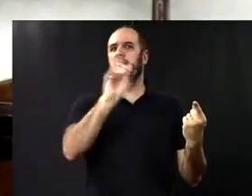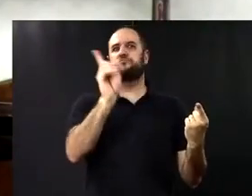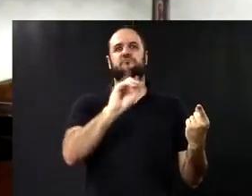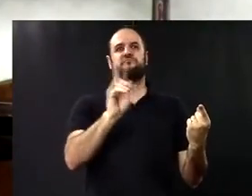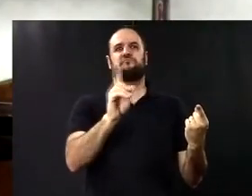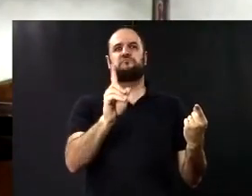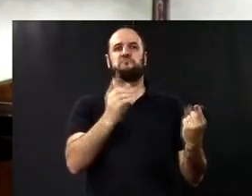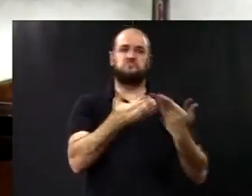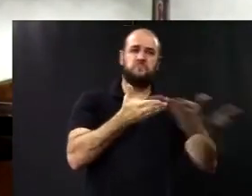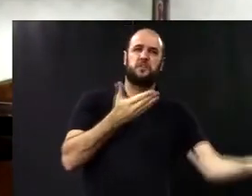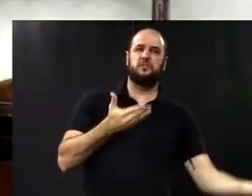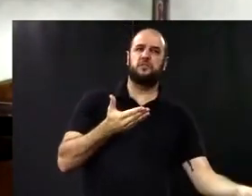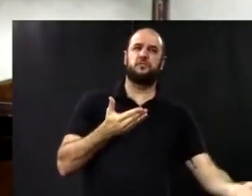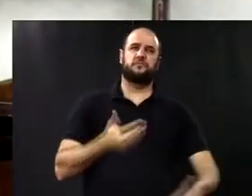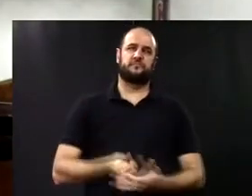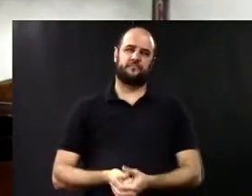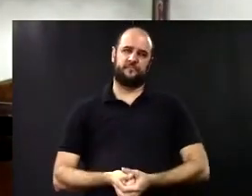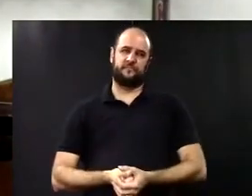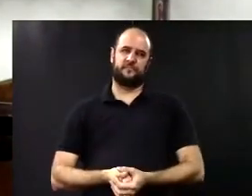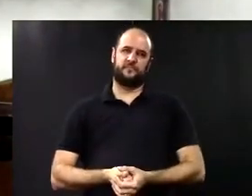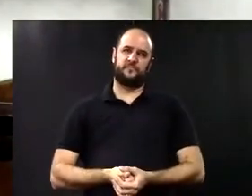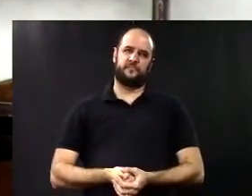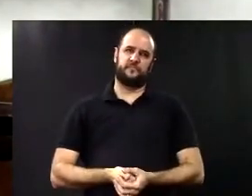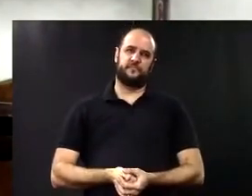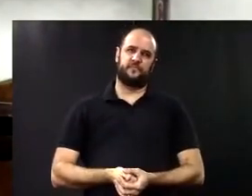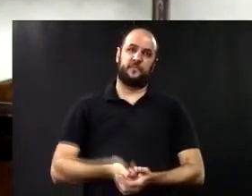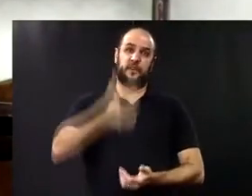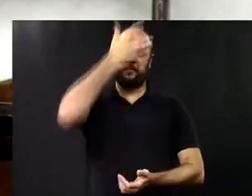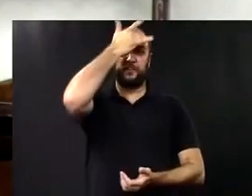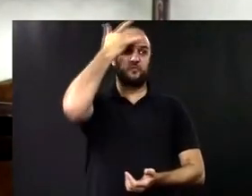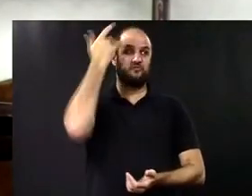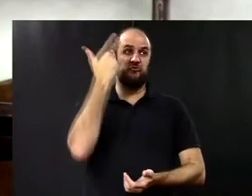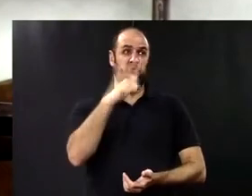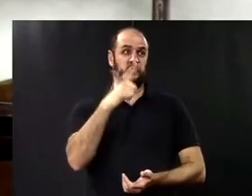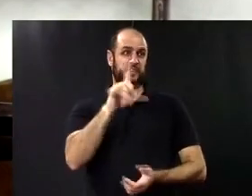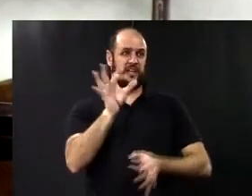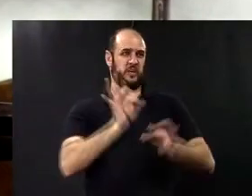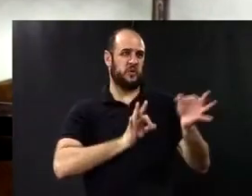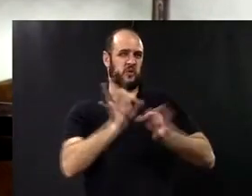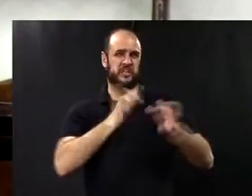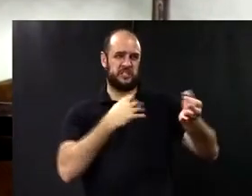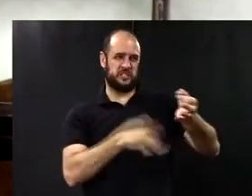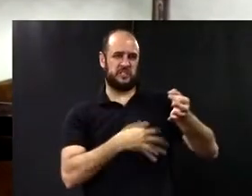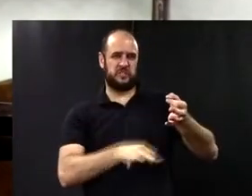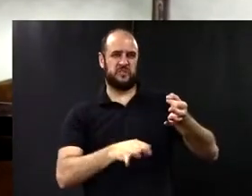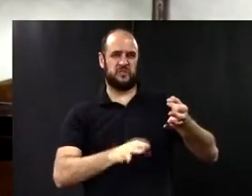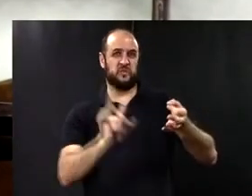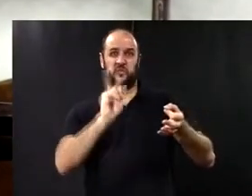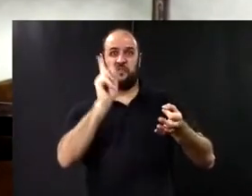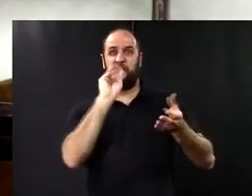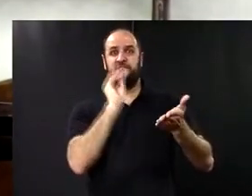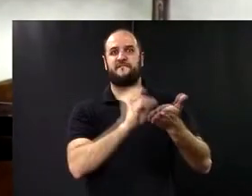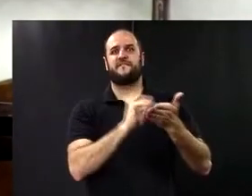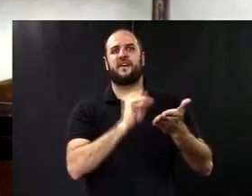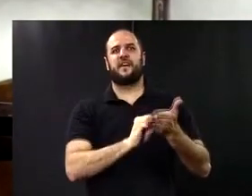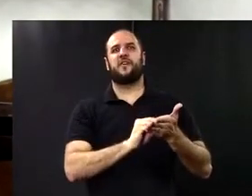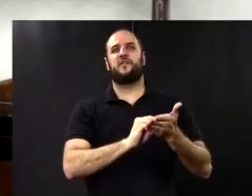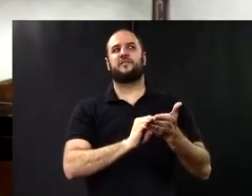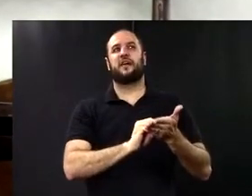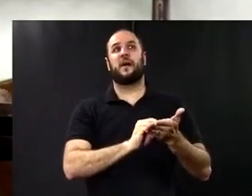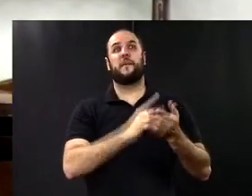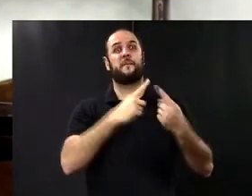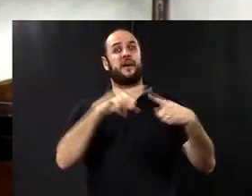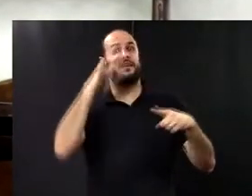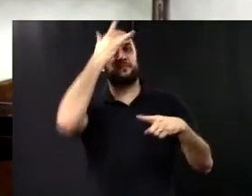filhos. Aquele que está sem correção, não é porque não recebeu, mas é aquele que não aceitou,